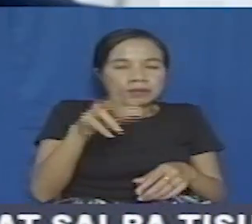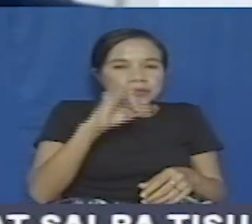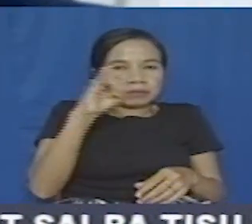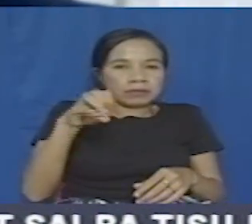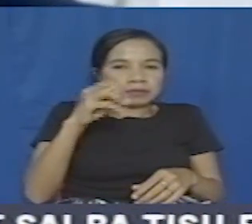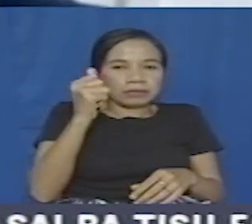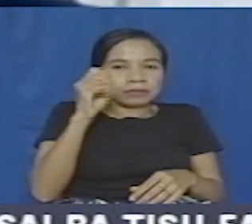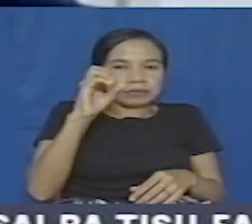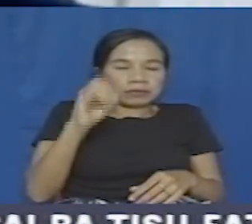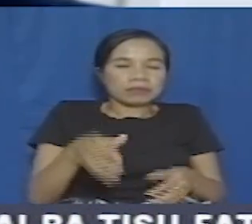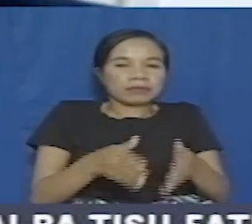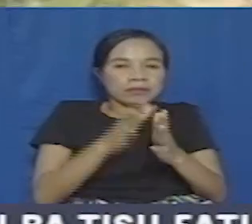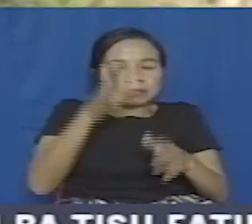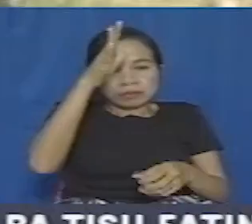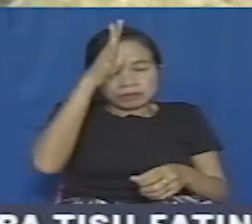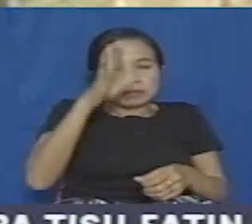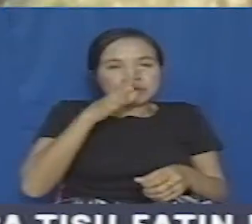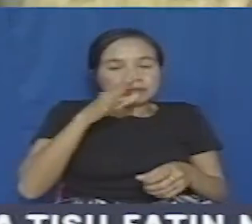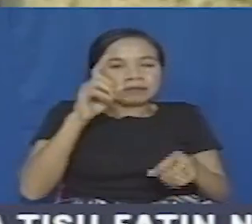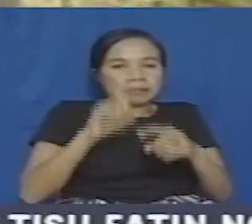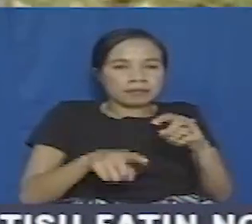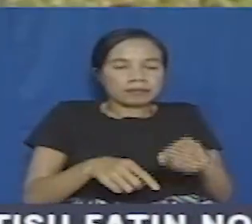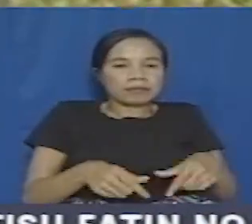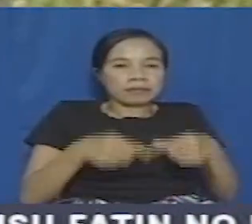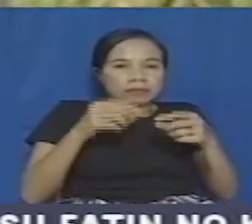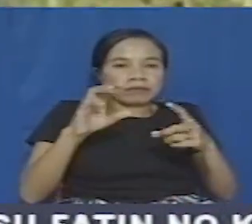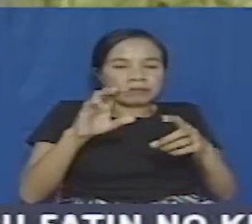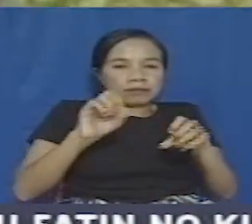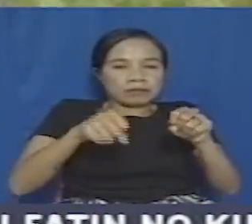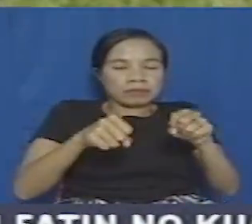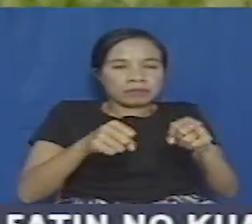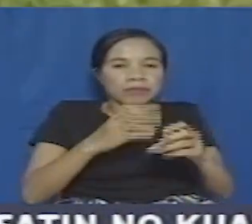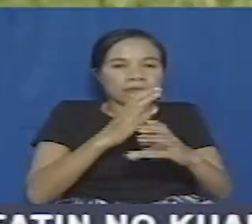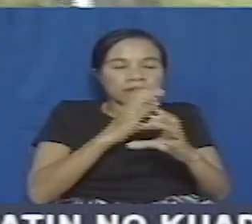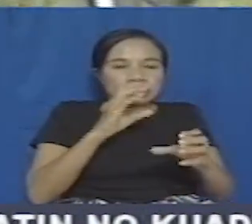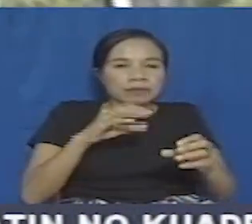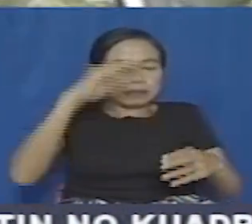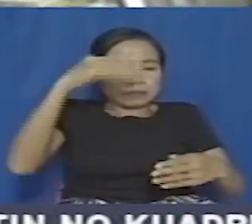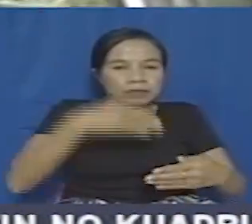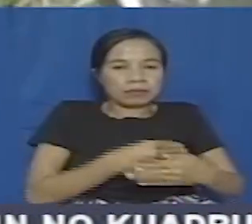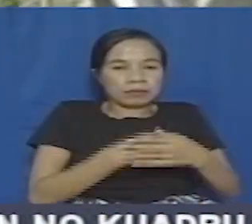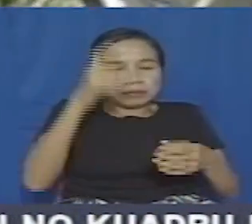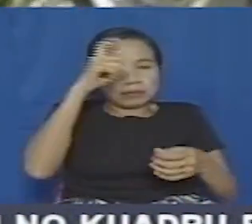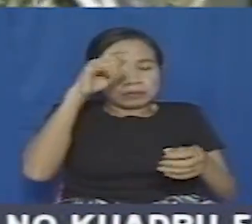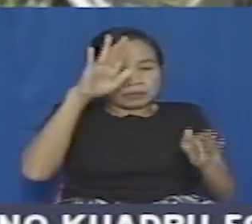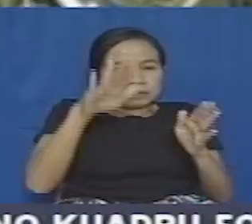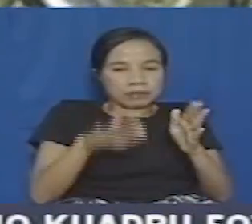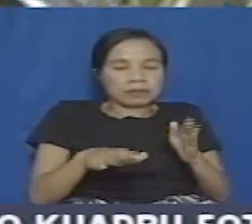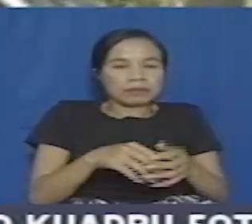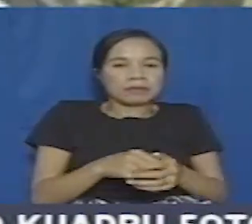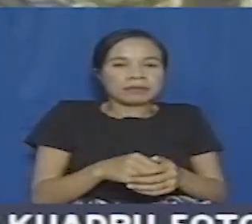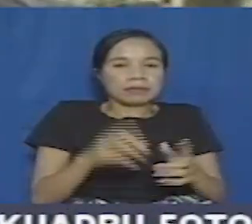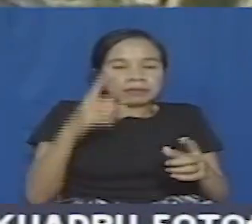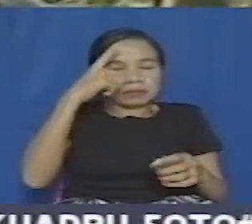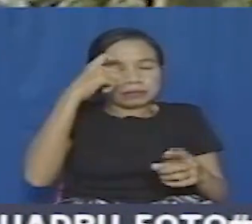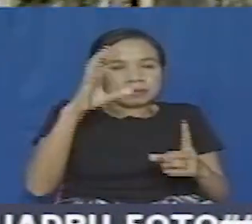Belo dos Reis, o seu inang aman, atulabele foi motor no carreta ba uan ho idade ki. Tamba, comandante ne afirma, acidente